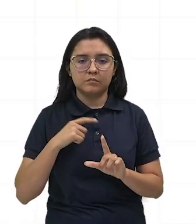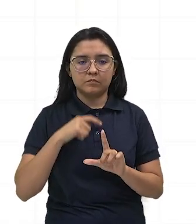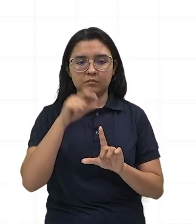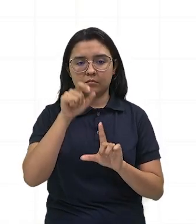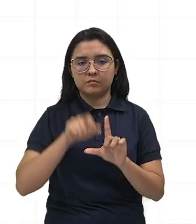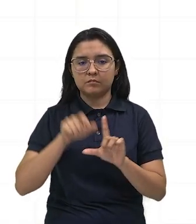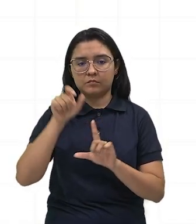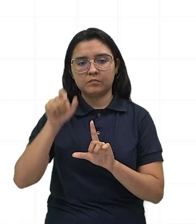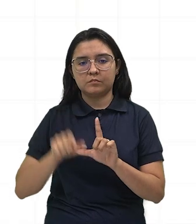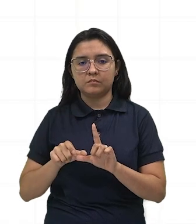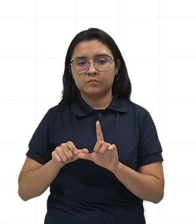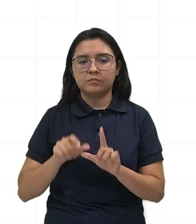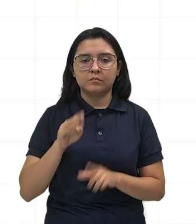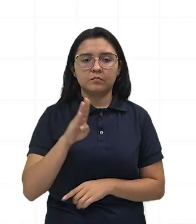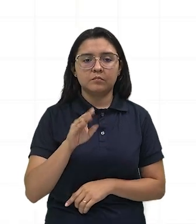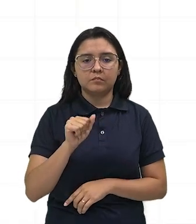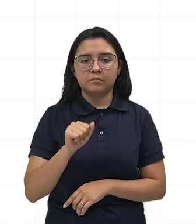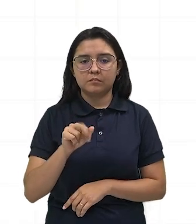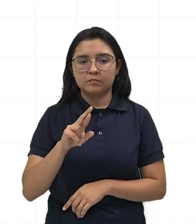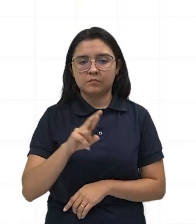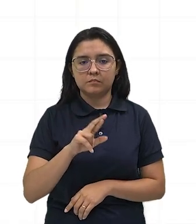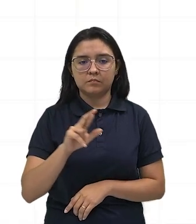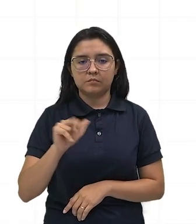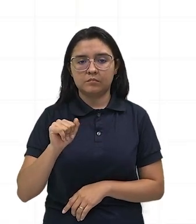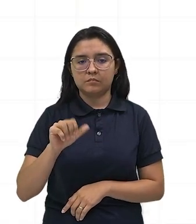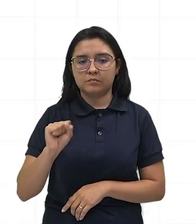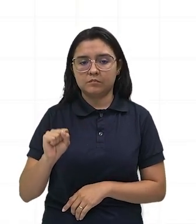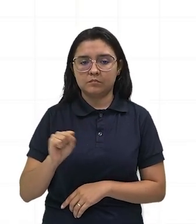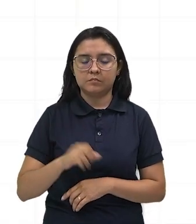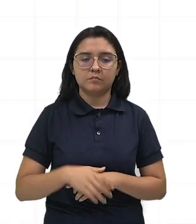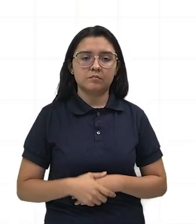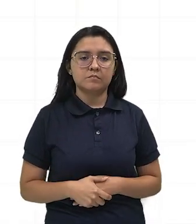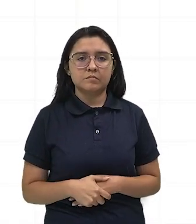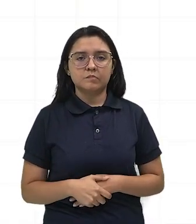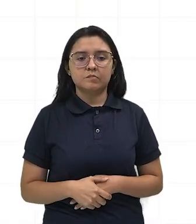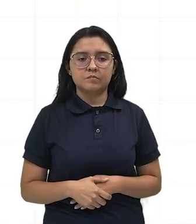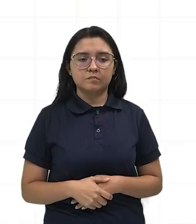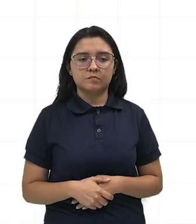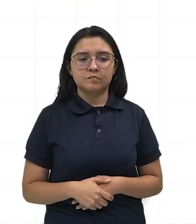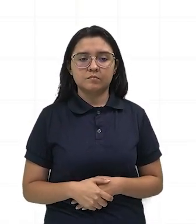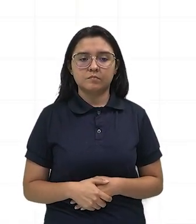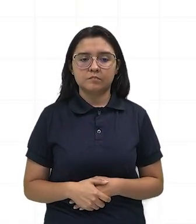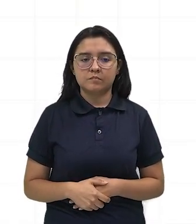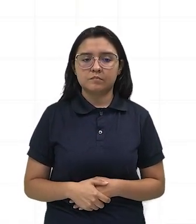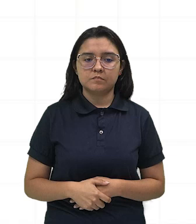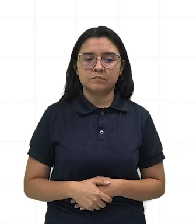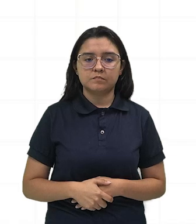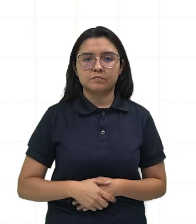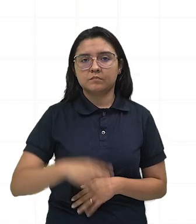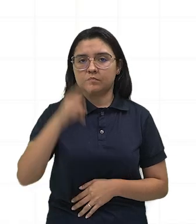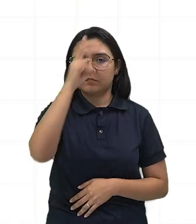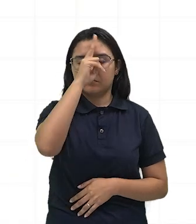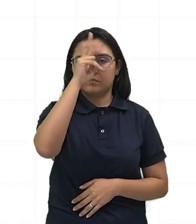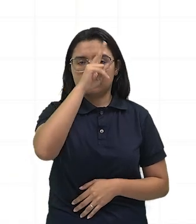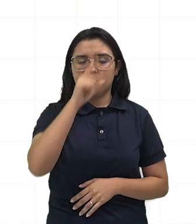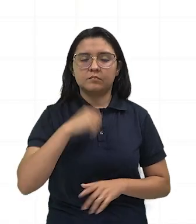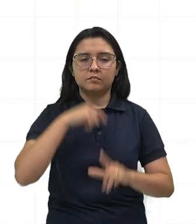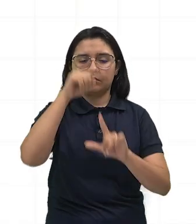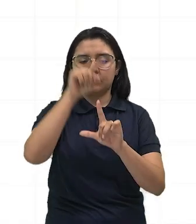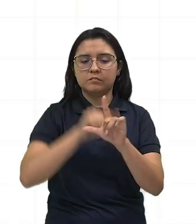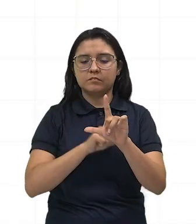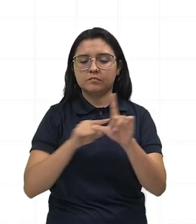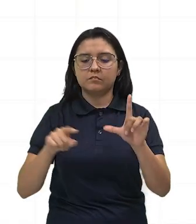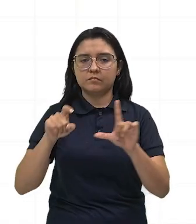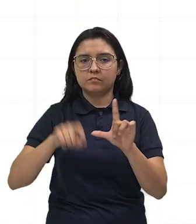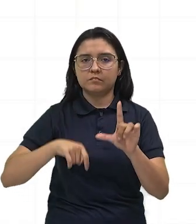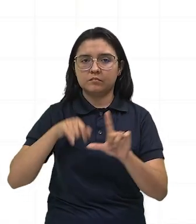né? Nós temos aqueles gráficos onde aparece um gráfico, né? Lembrando aí o nosso plano cartesiano lá